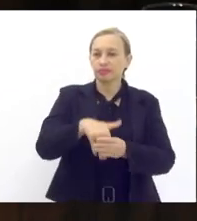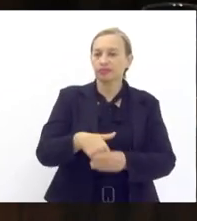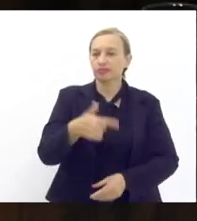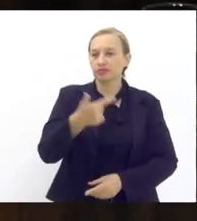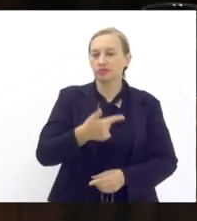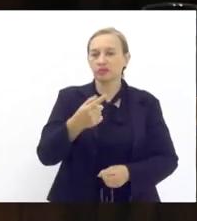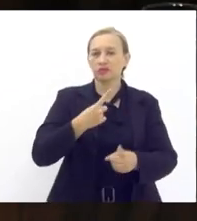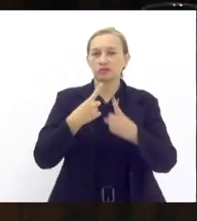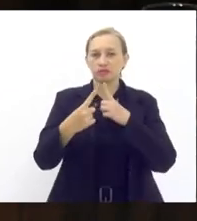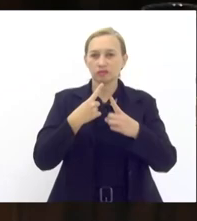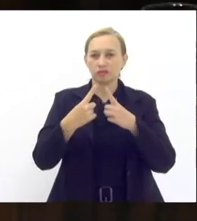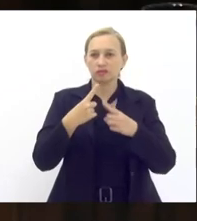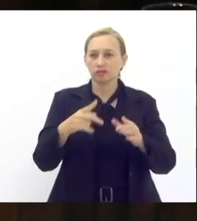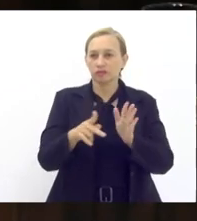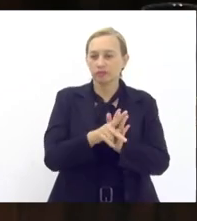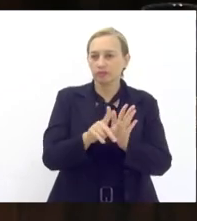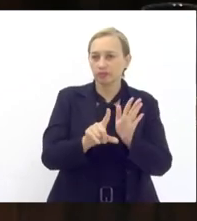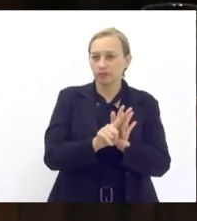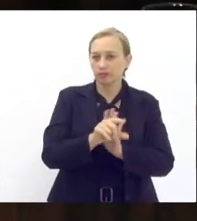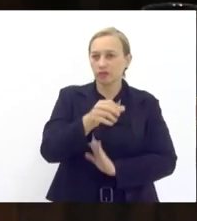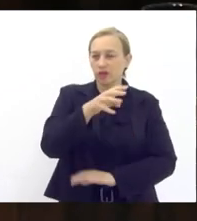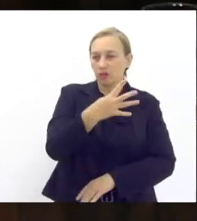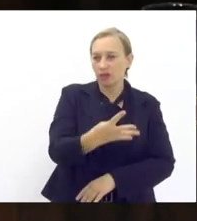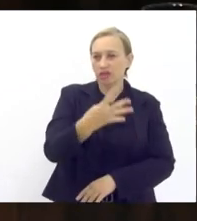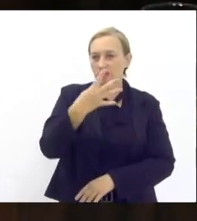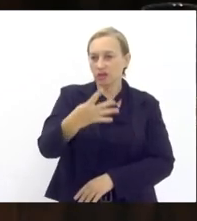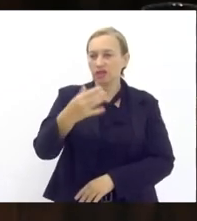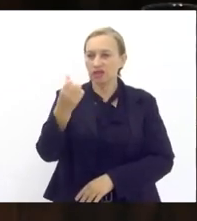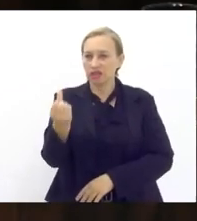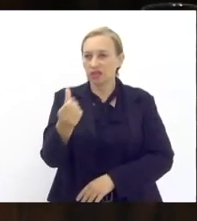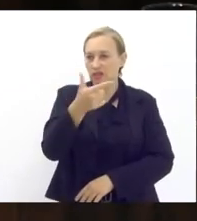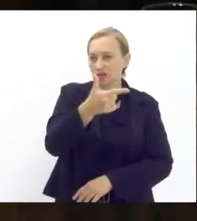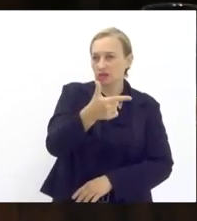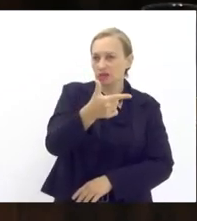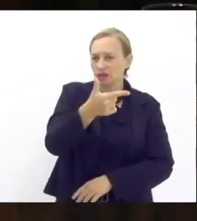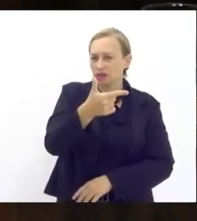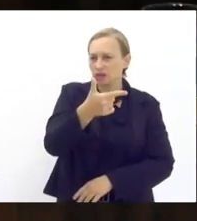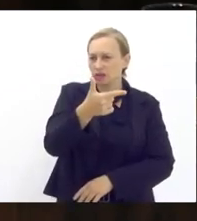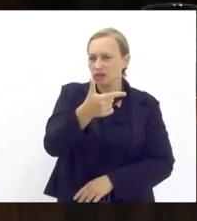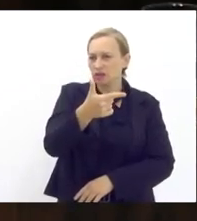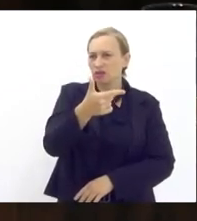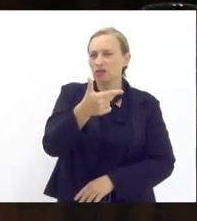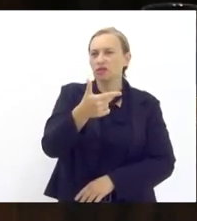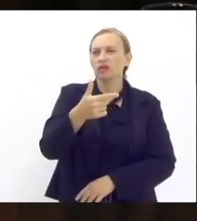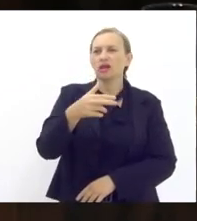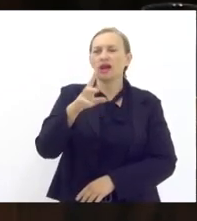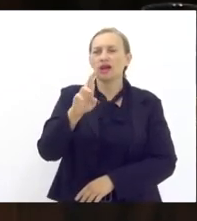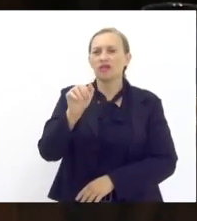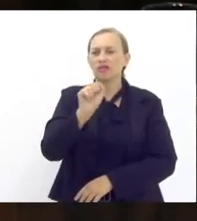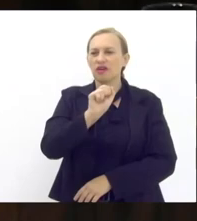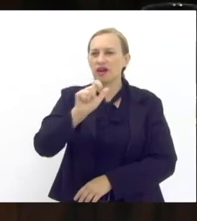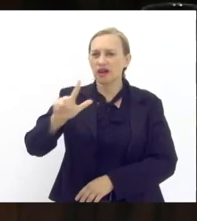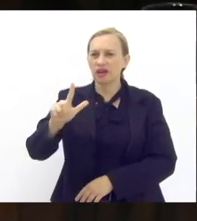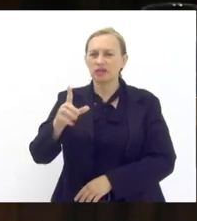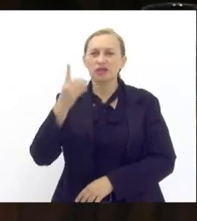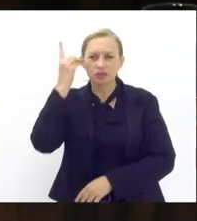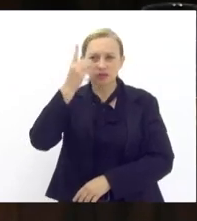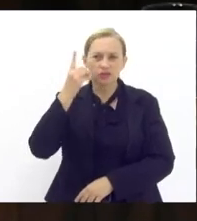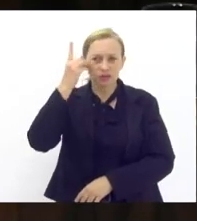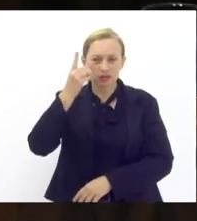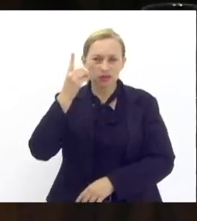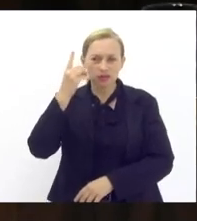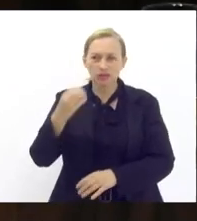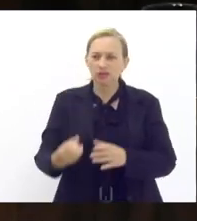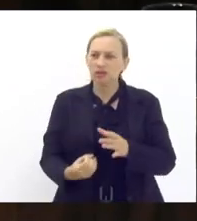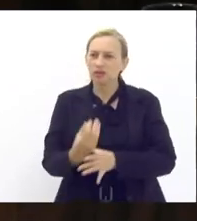segunda discussão, projeto de lei número 446 de 2011, de autoria do deputado Rafael do Gordo, que dispõe sobre a implantação